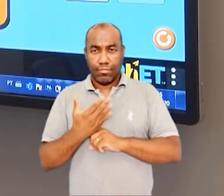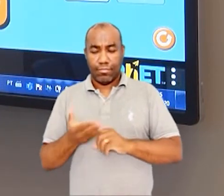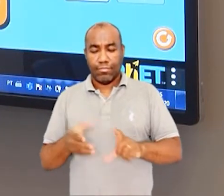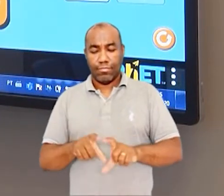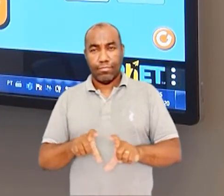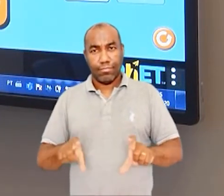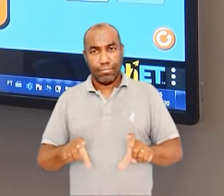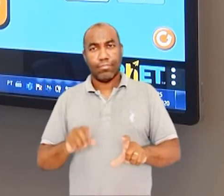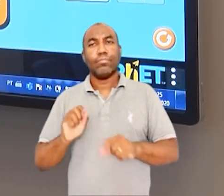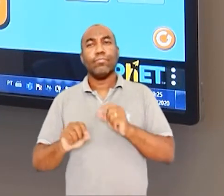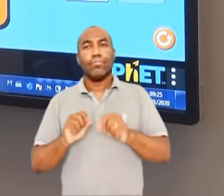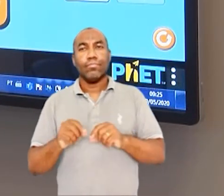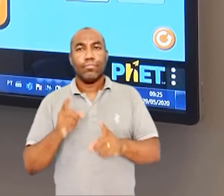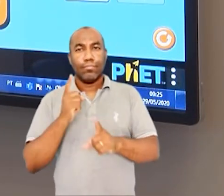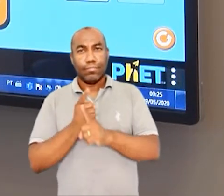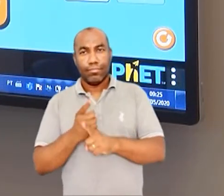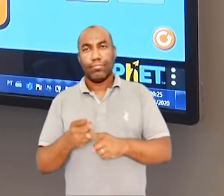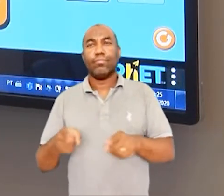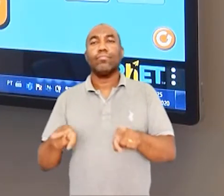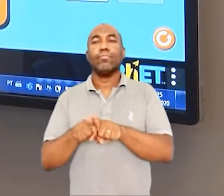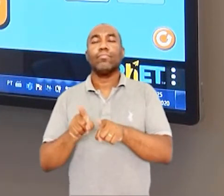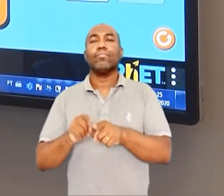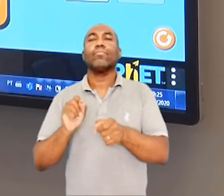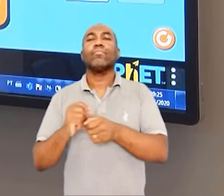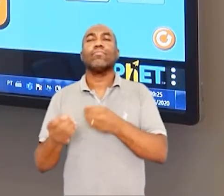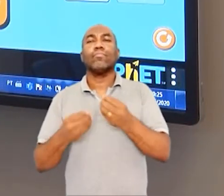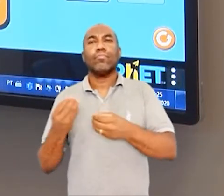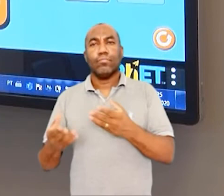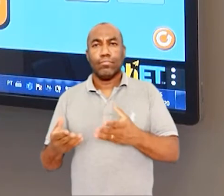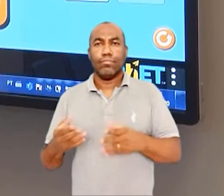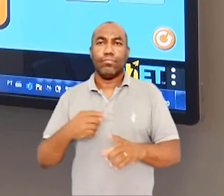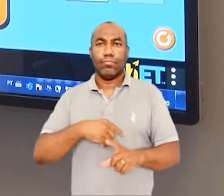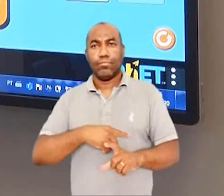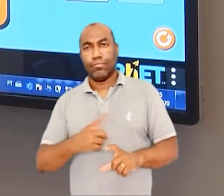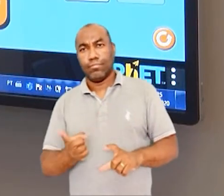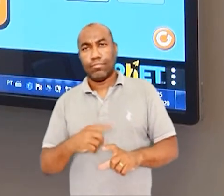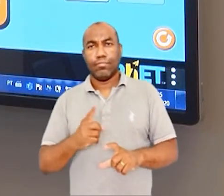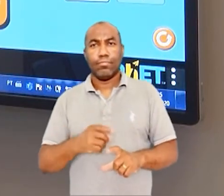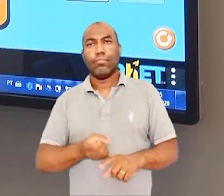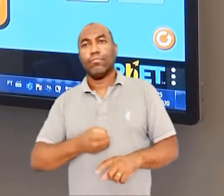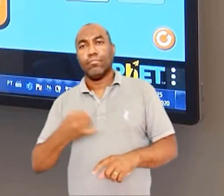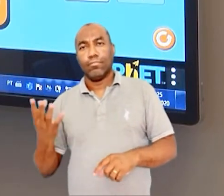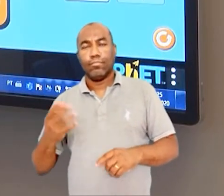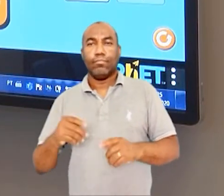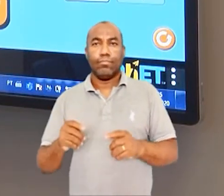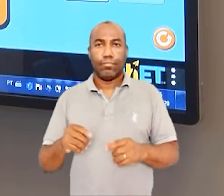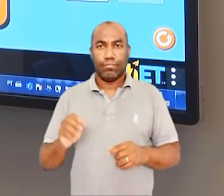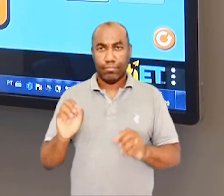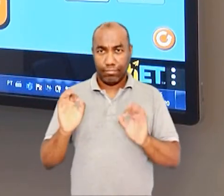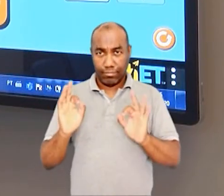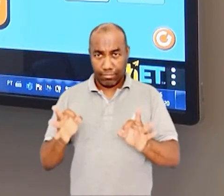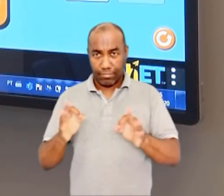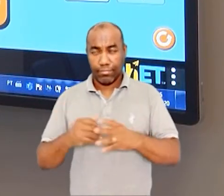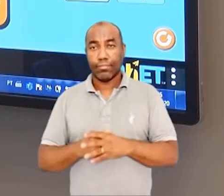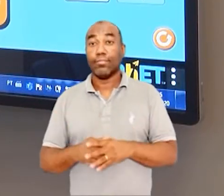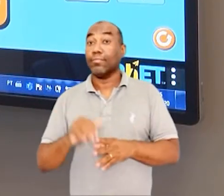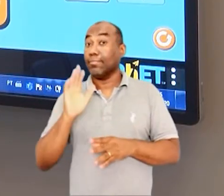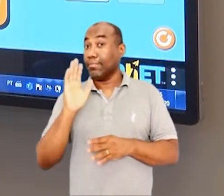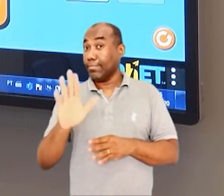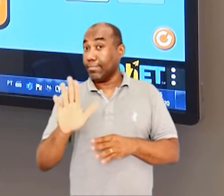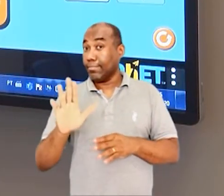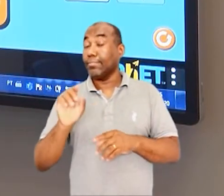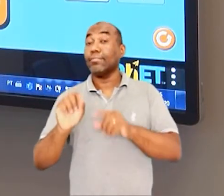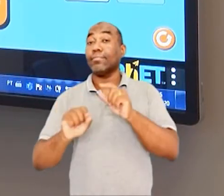A aqui é ampere, 1,8 ou 1,8 ampere, ok?